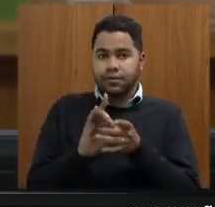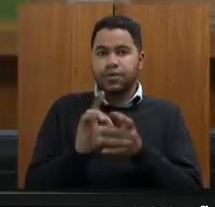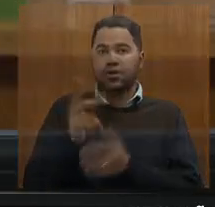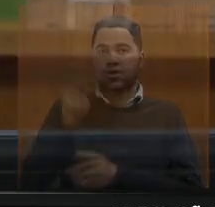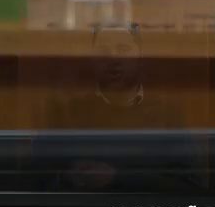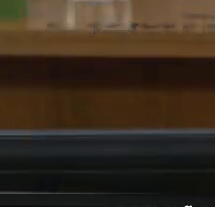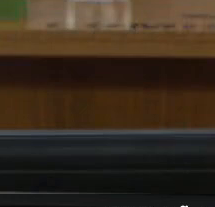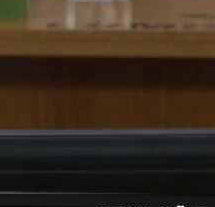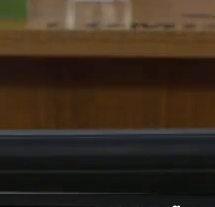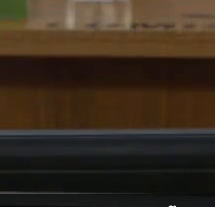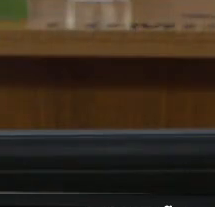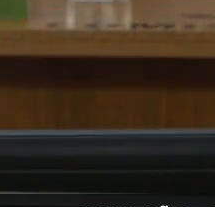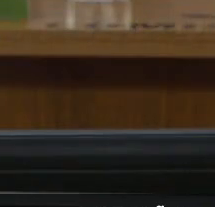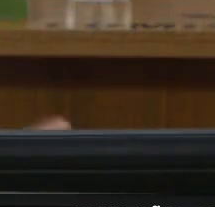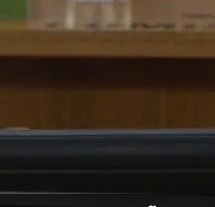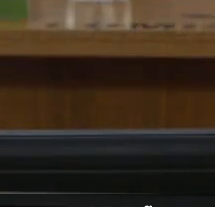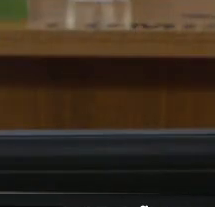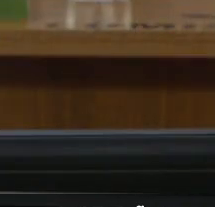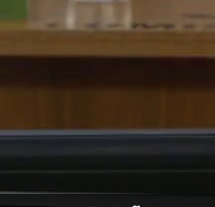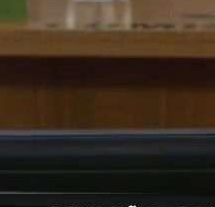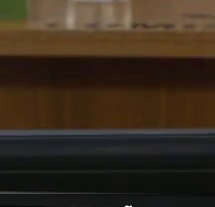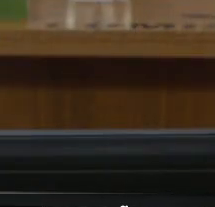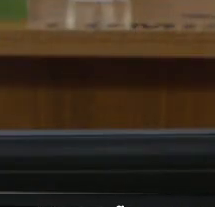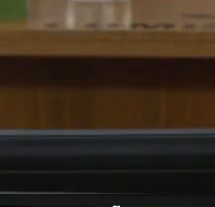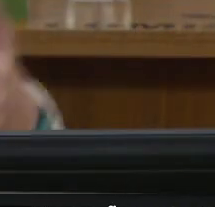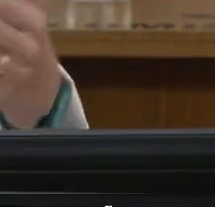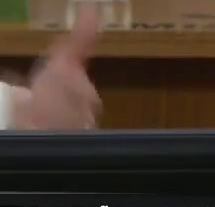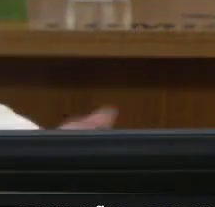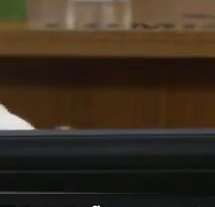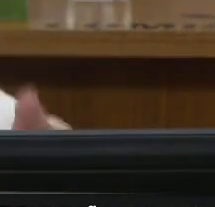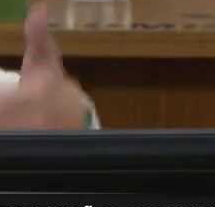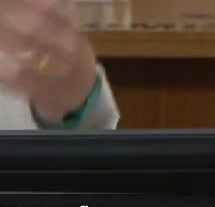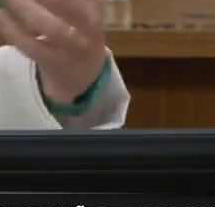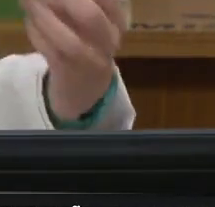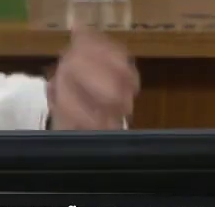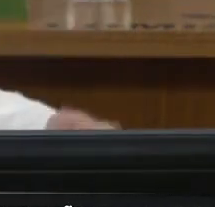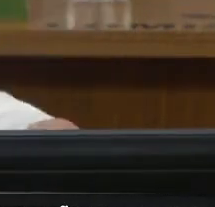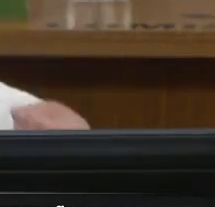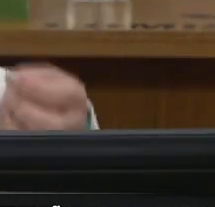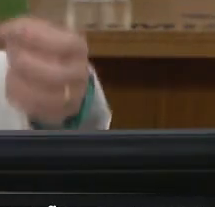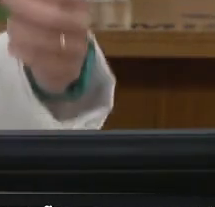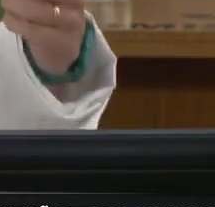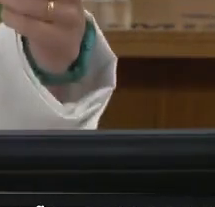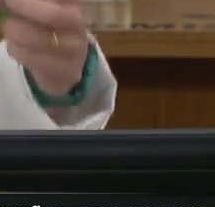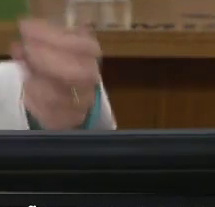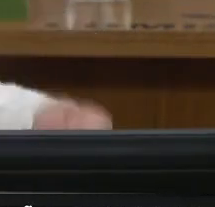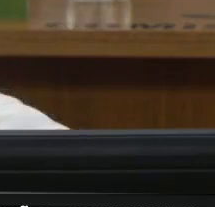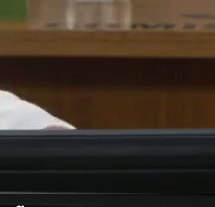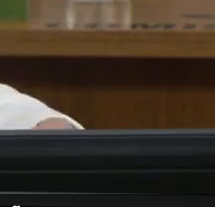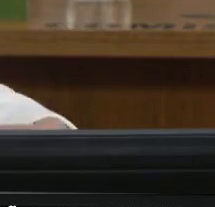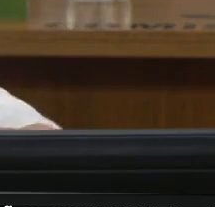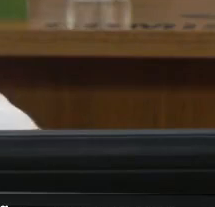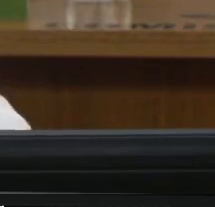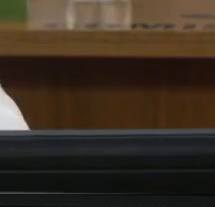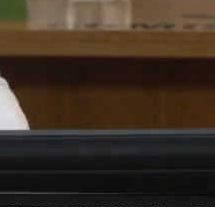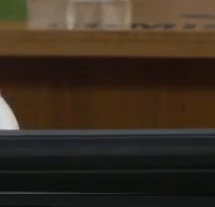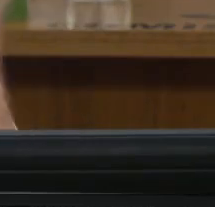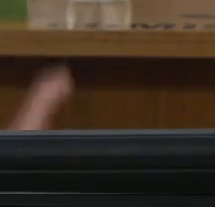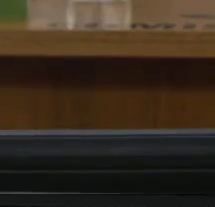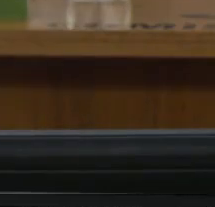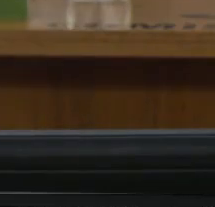parte histórica ainda não foi remodelado ainda não foi regu Ah mas está remodelado atendimento mais rápido atendimento muito cordial